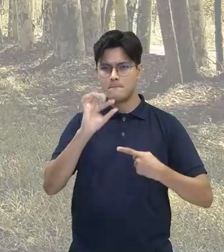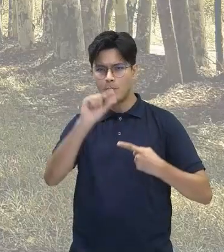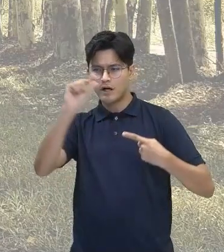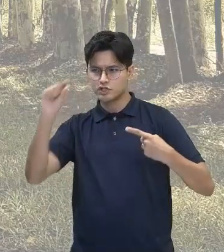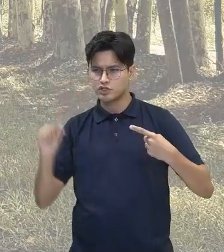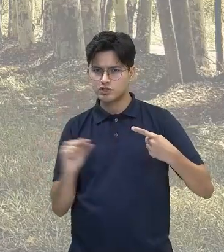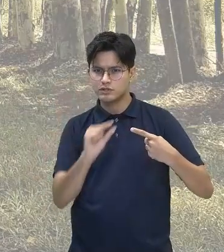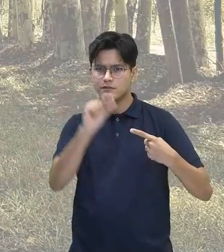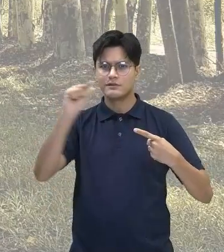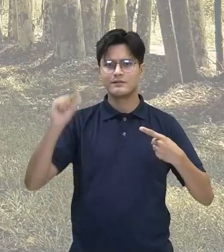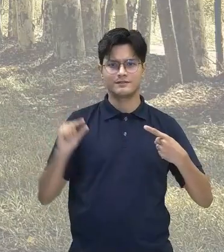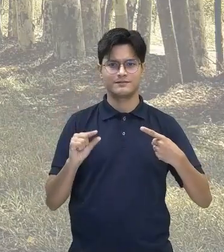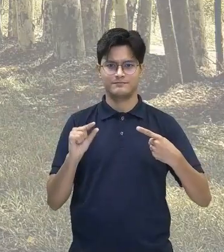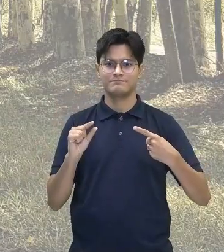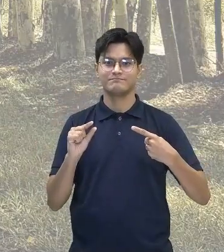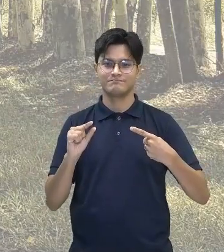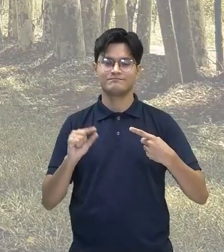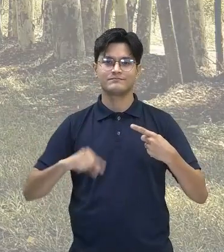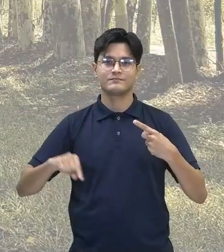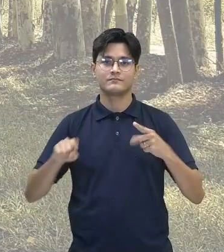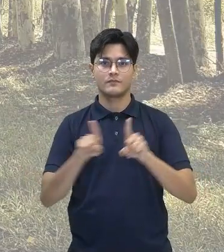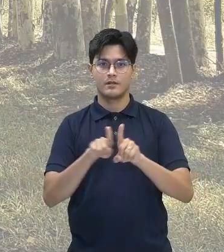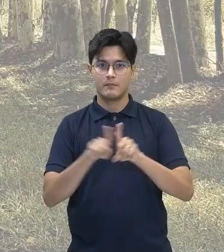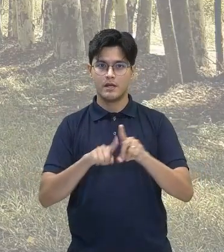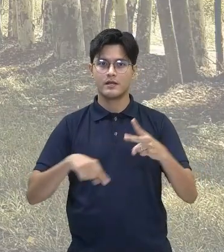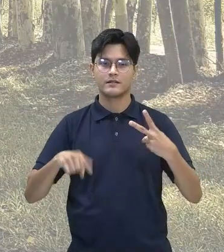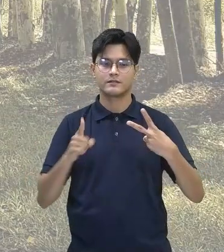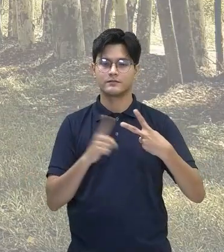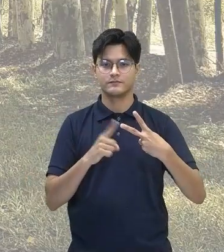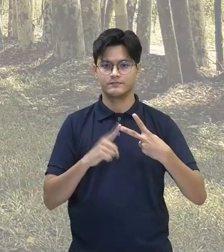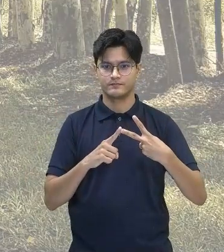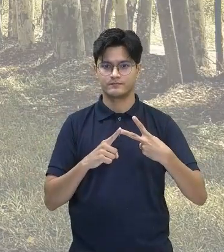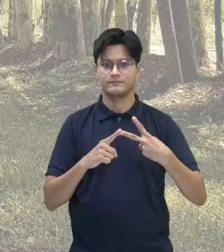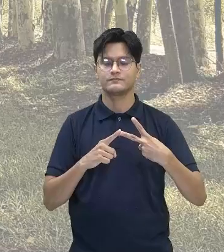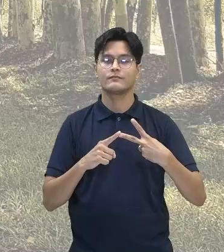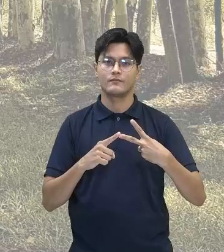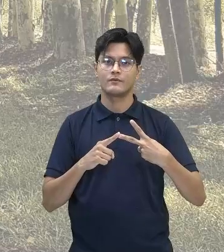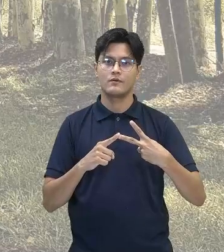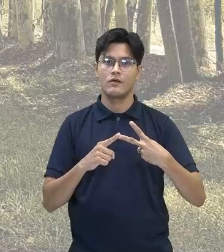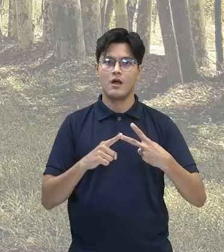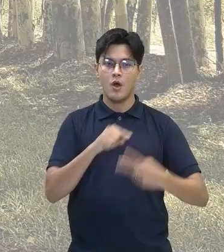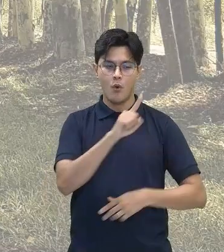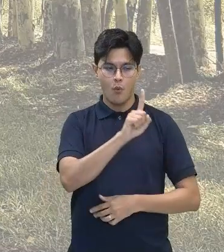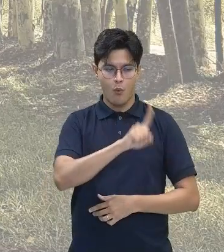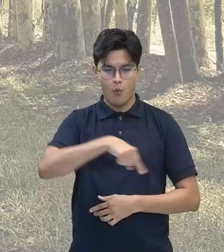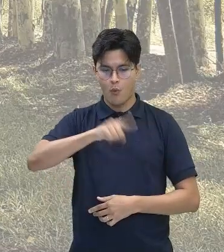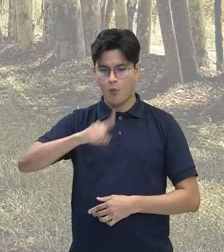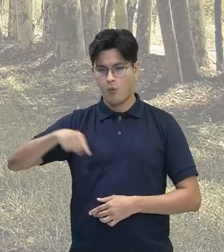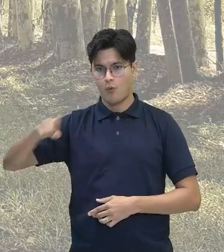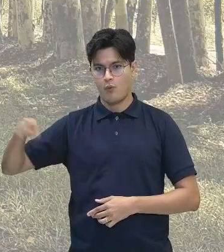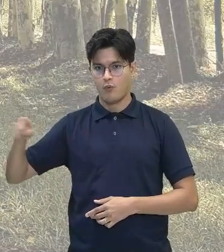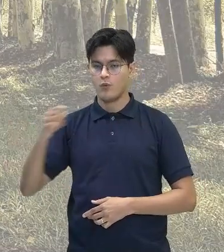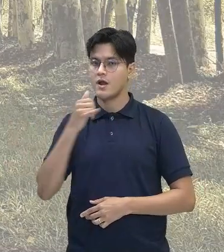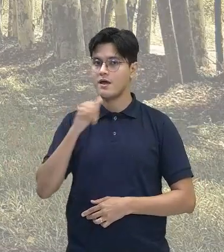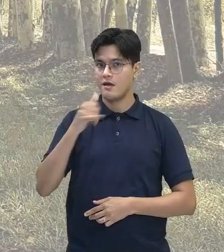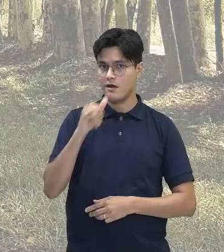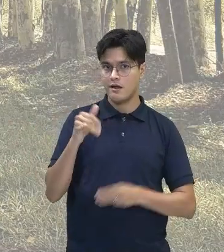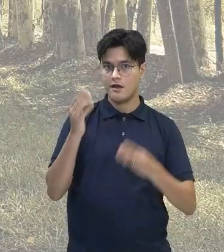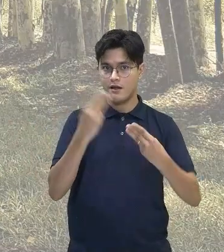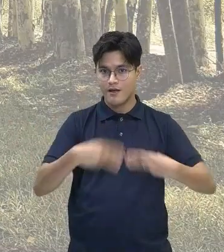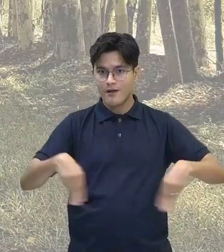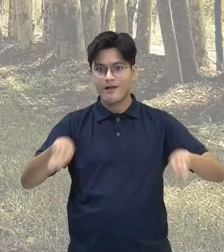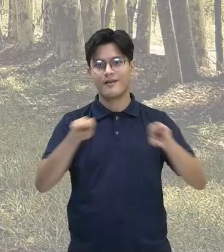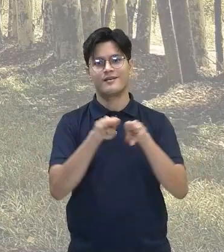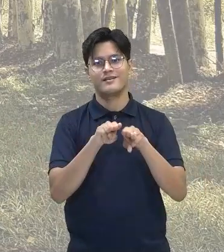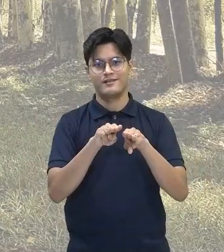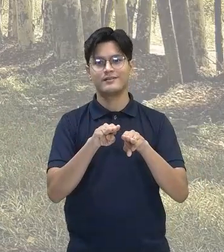definiu Isaac Newton, por exemplo, e ora ela pode se comportar como uma onda eletromagnética, como